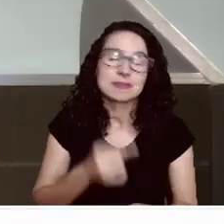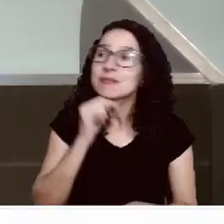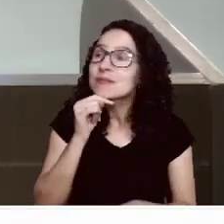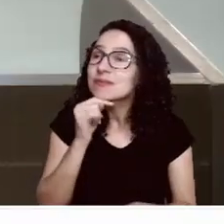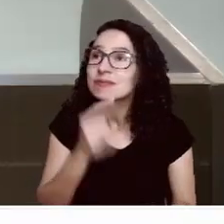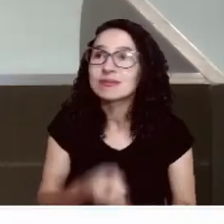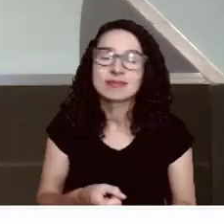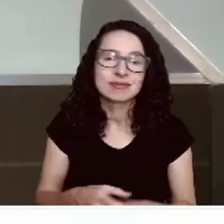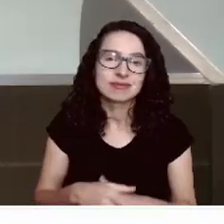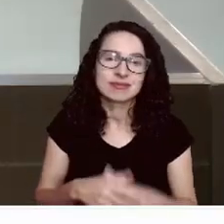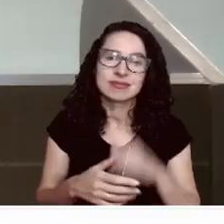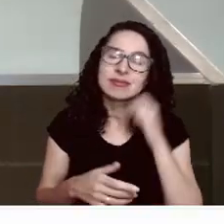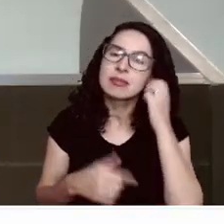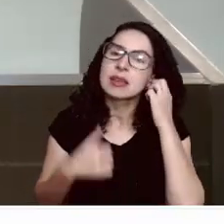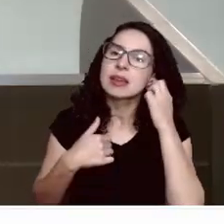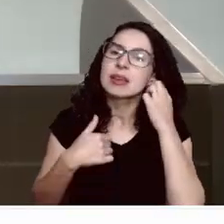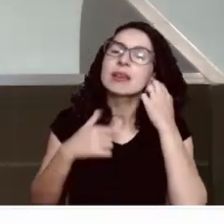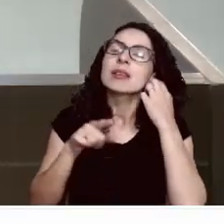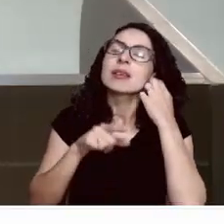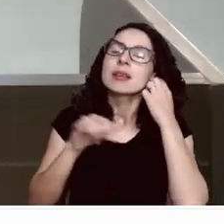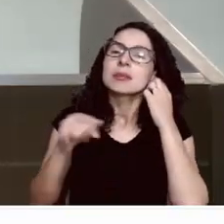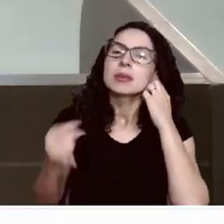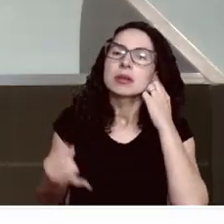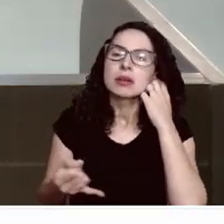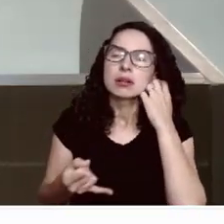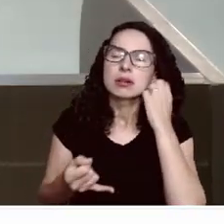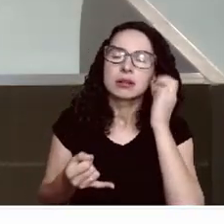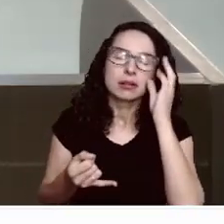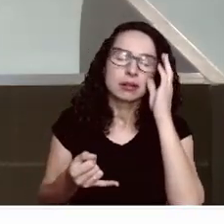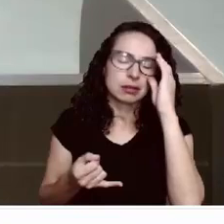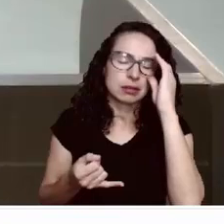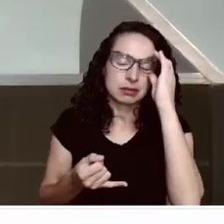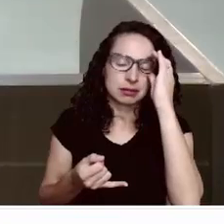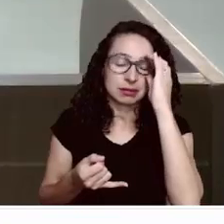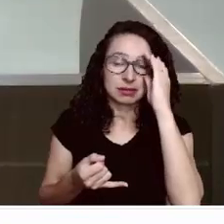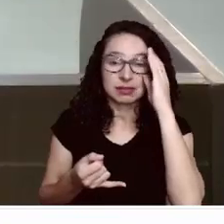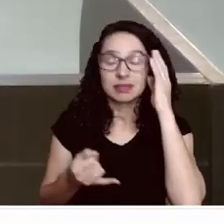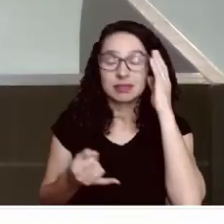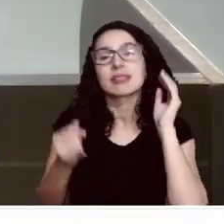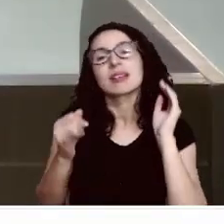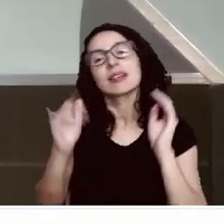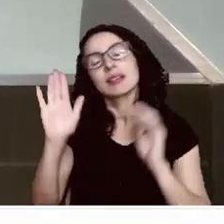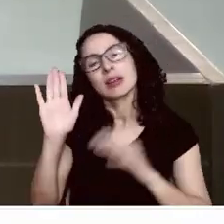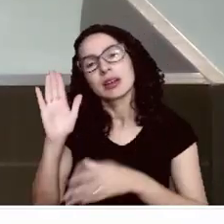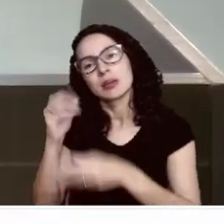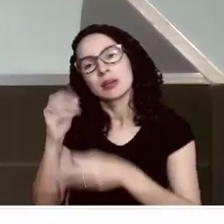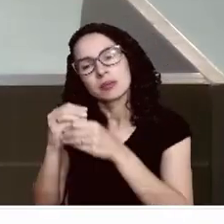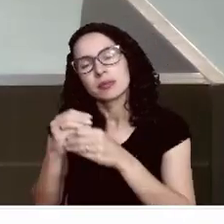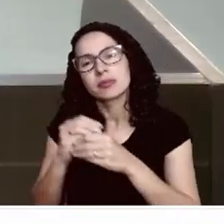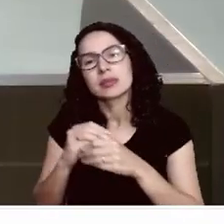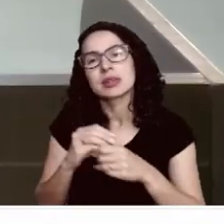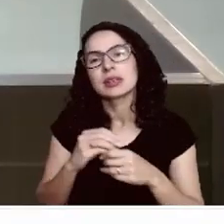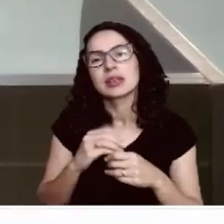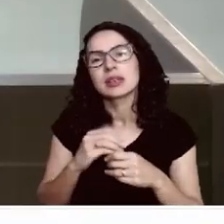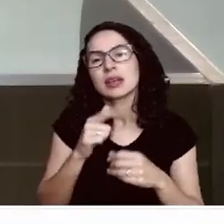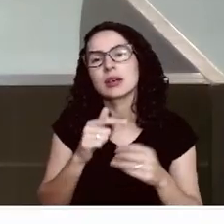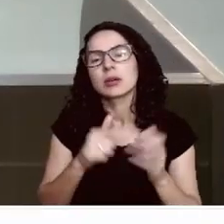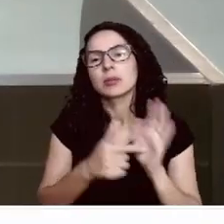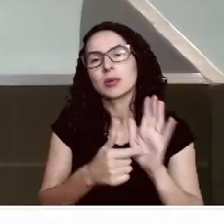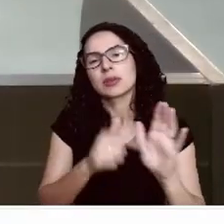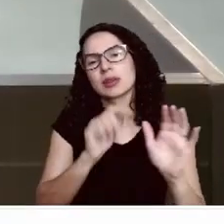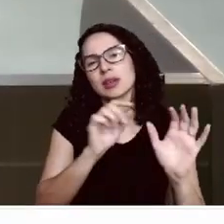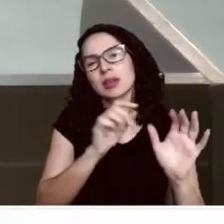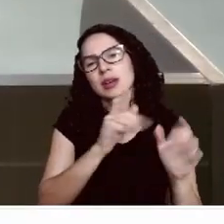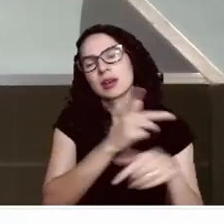E eu queria aproveitar, depois que o Fran Sérgio usar a palavra, se alguém mais for usar a palavra, passar um vídeo da declaração